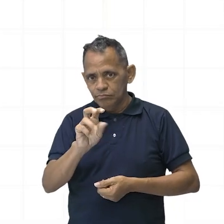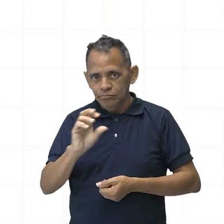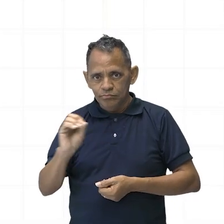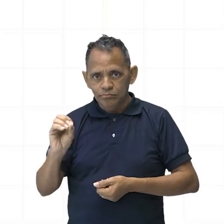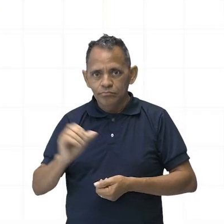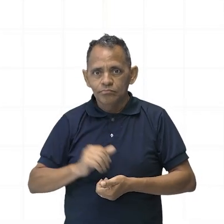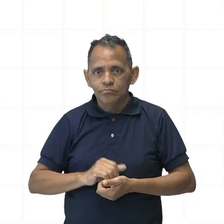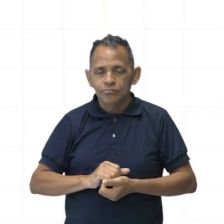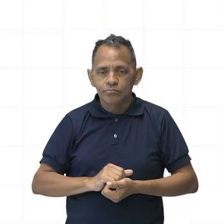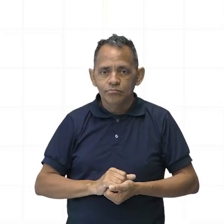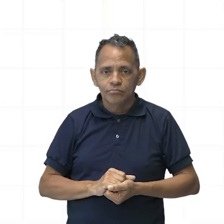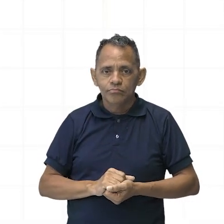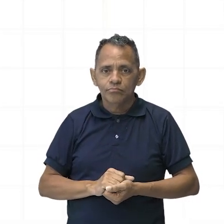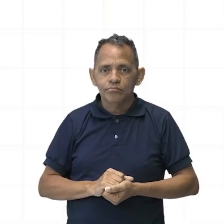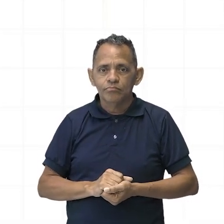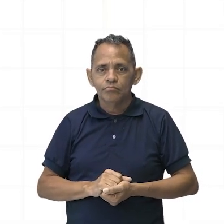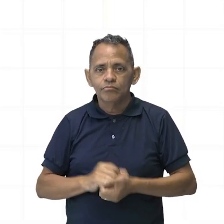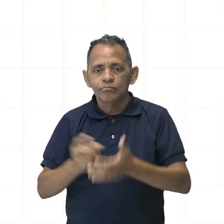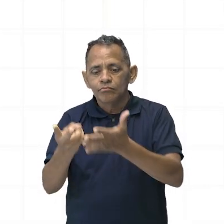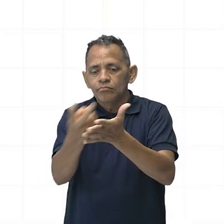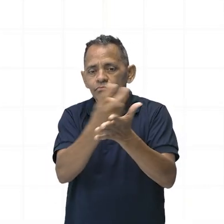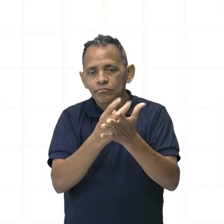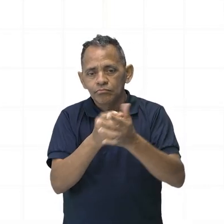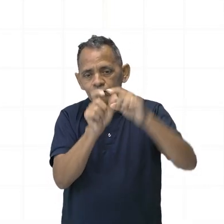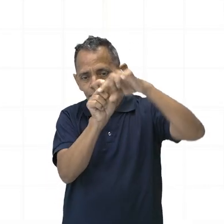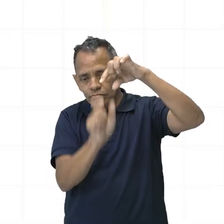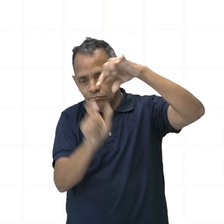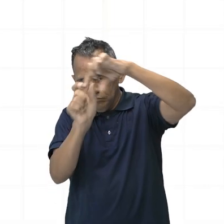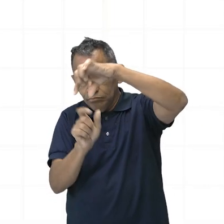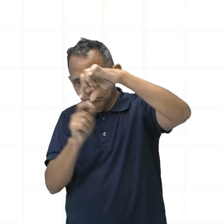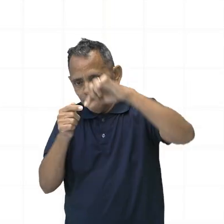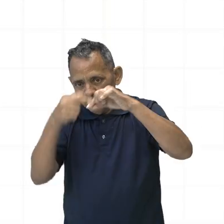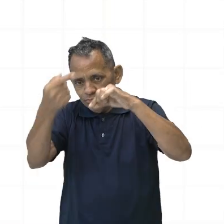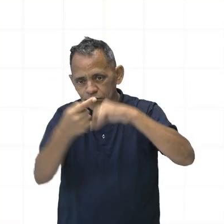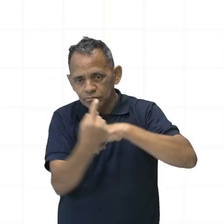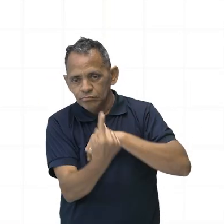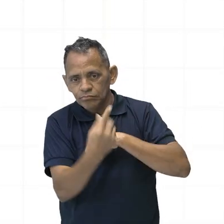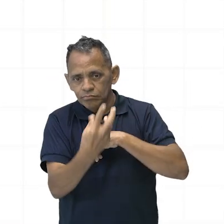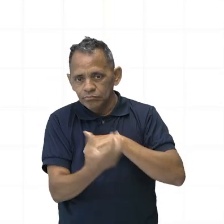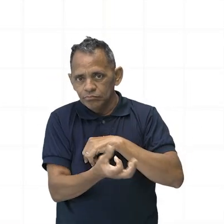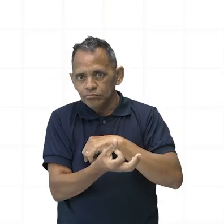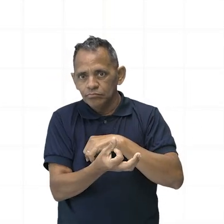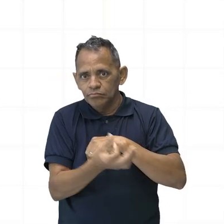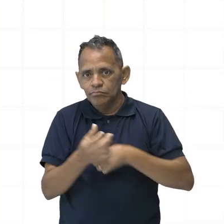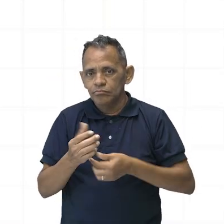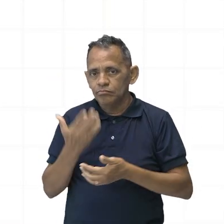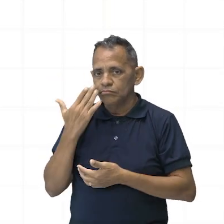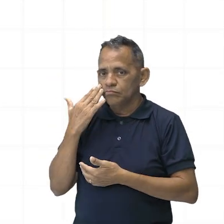Depois, 16%. Então, vou até a altura do 16%.